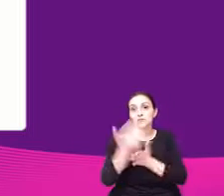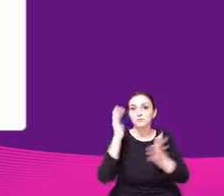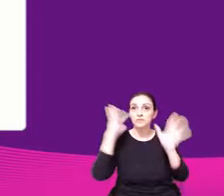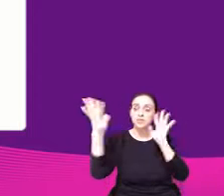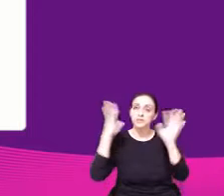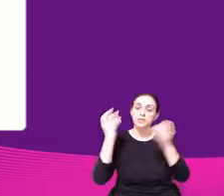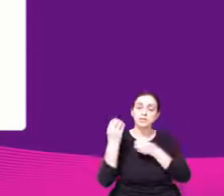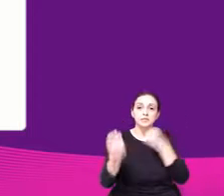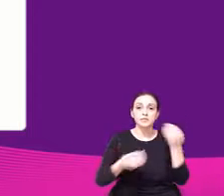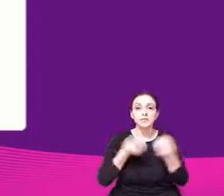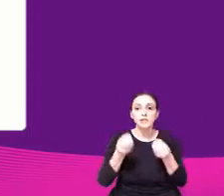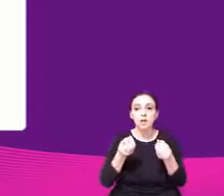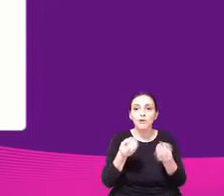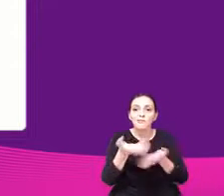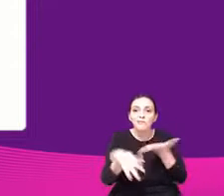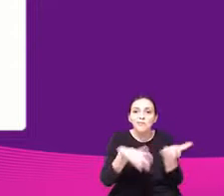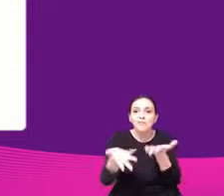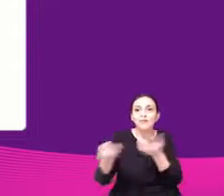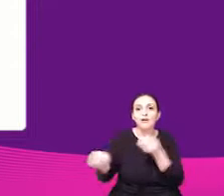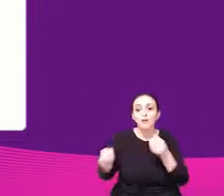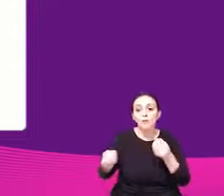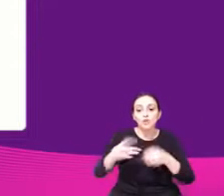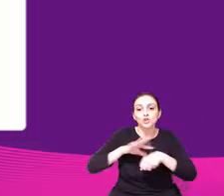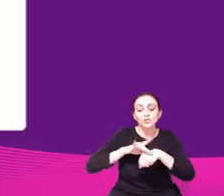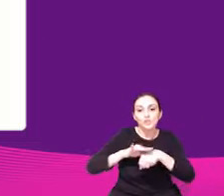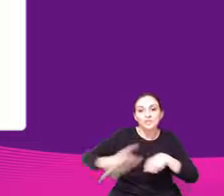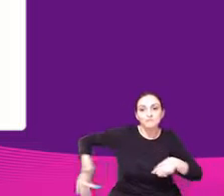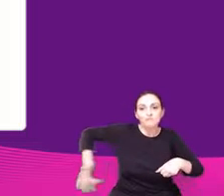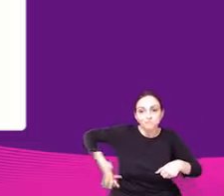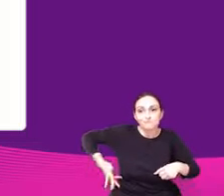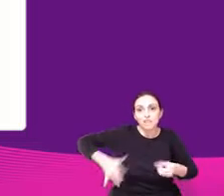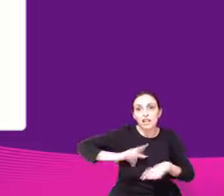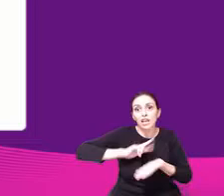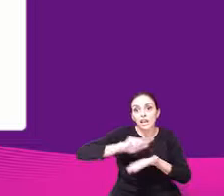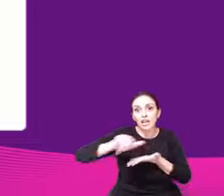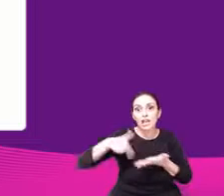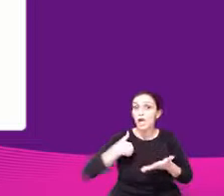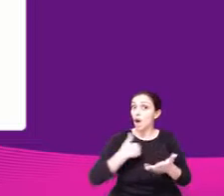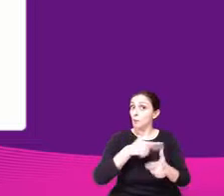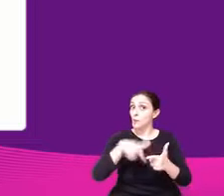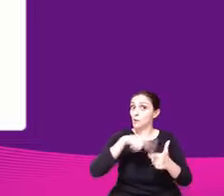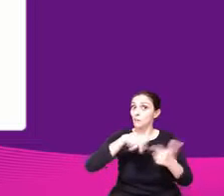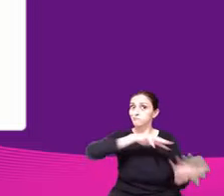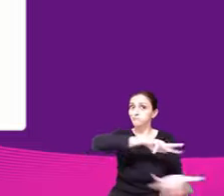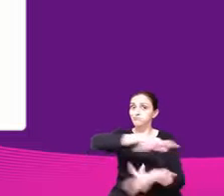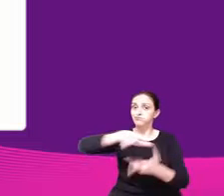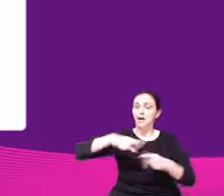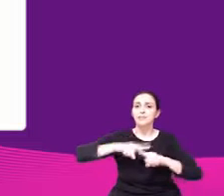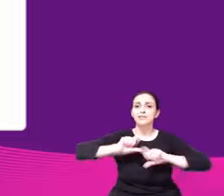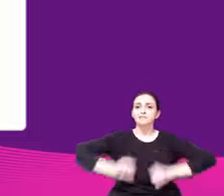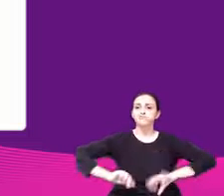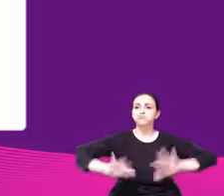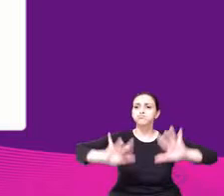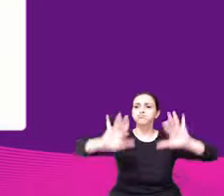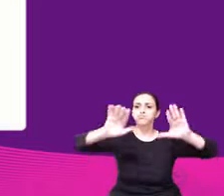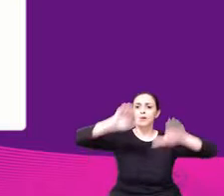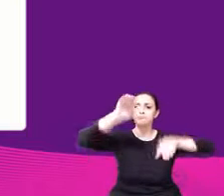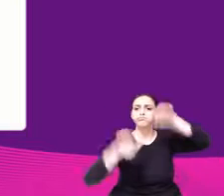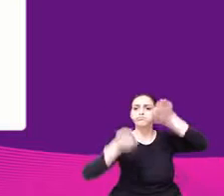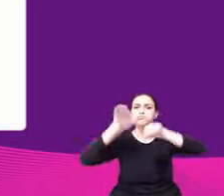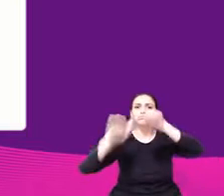como lidar com a doença renal crônica, que é um problema global, mas que, né, se distribui de forma muito heterogênea no